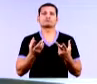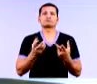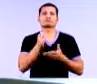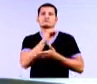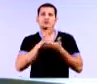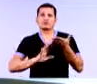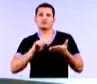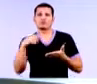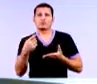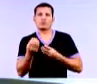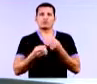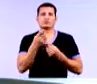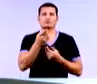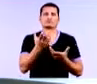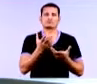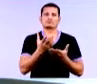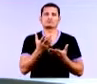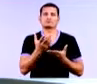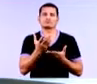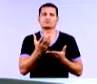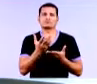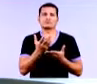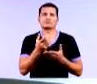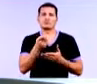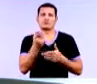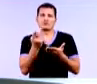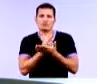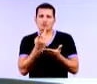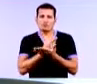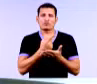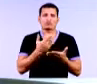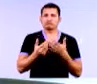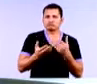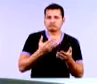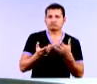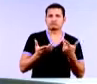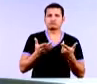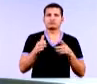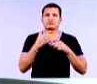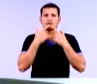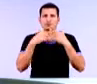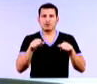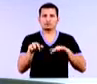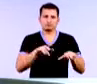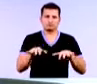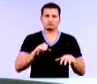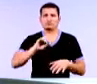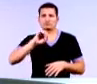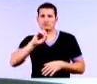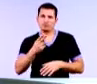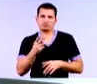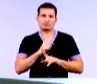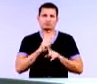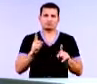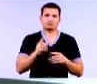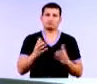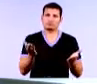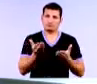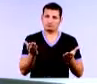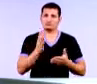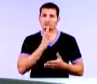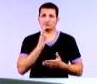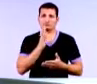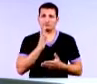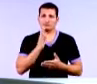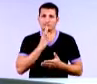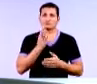como você deve proceder, se você errou em algum aspecto da linguagem de programação ou não. E nós vamos conhecer, para a nossa disciplina de